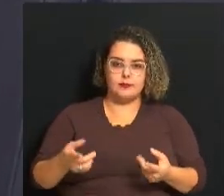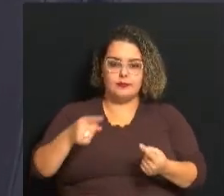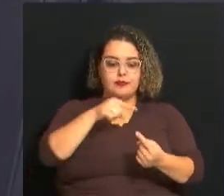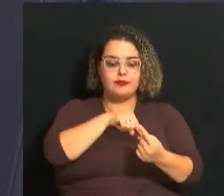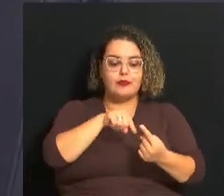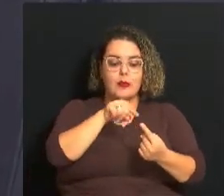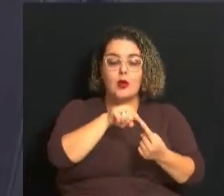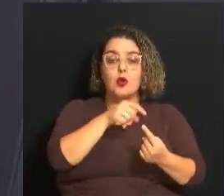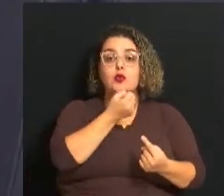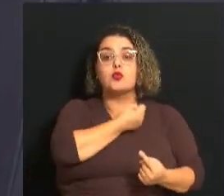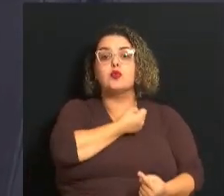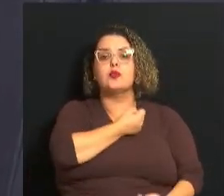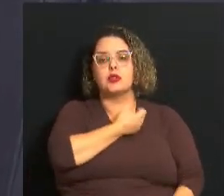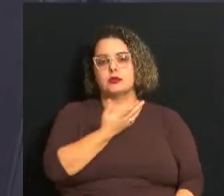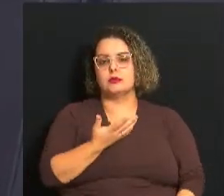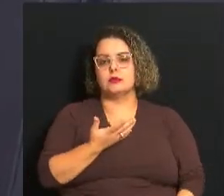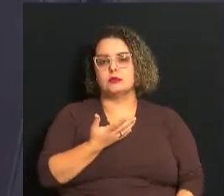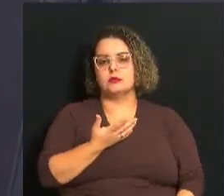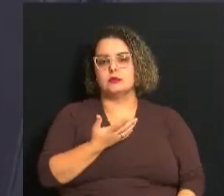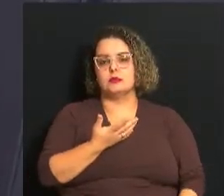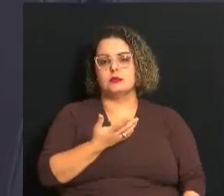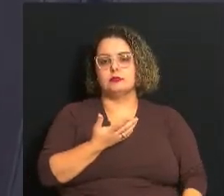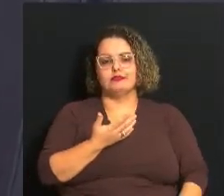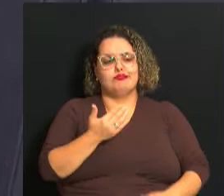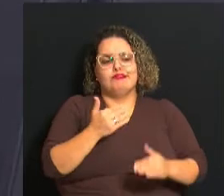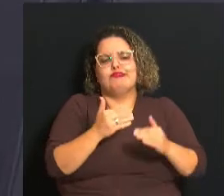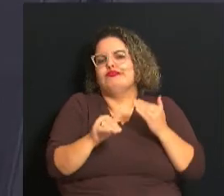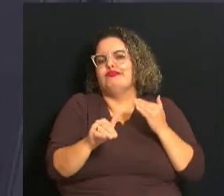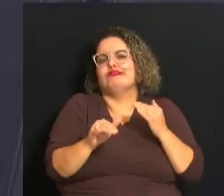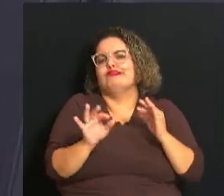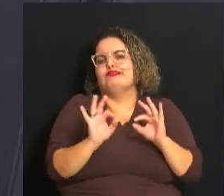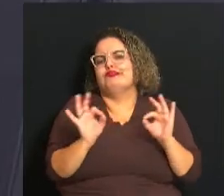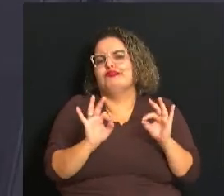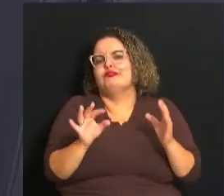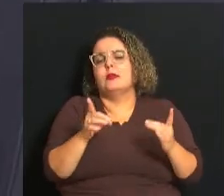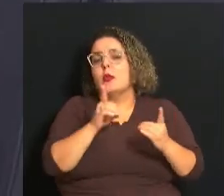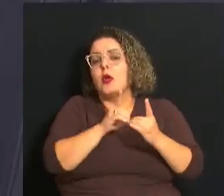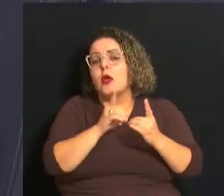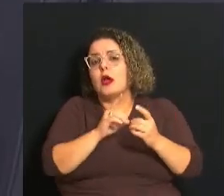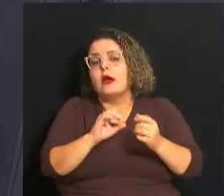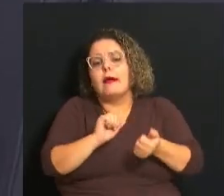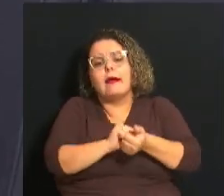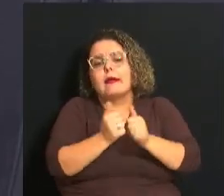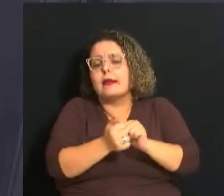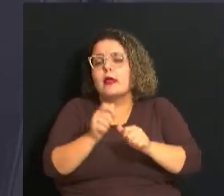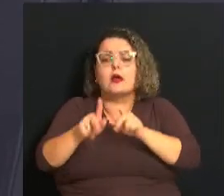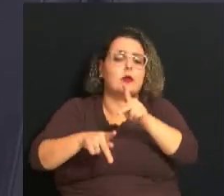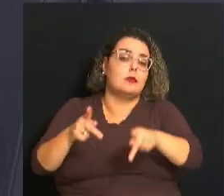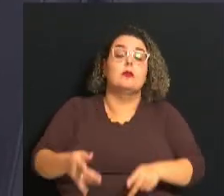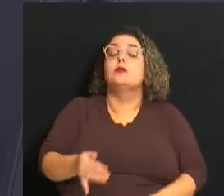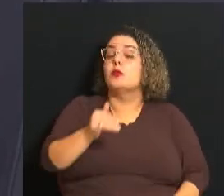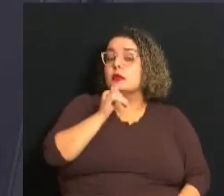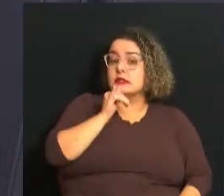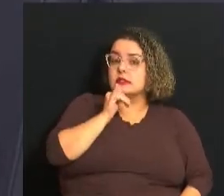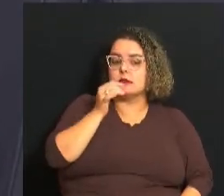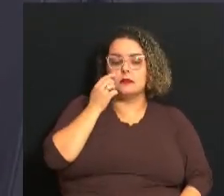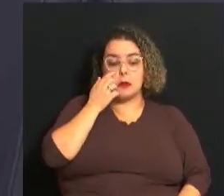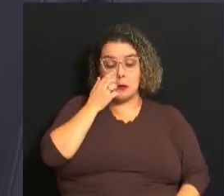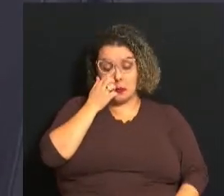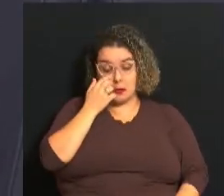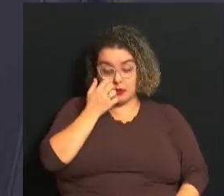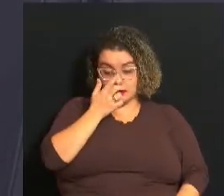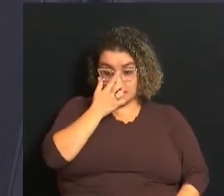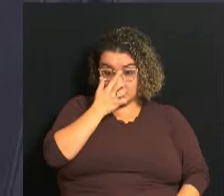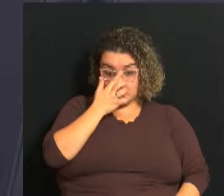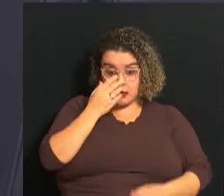totalmente totalmente incompatíveis com atendimento adequado à população por exemplo como é que uma assistente